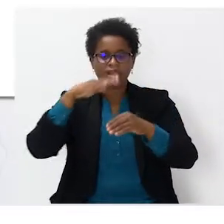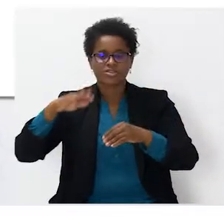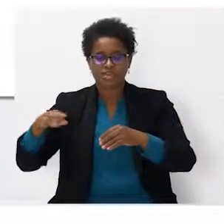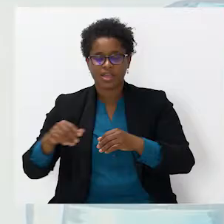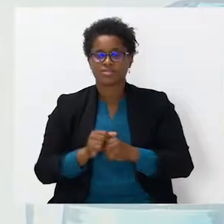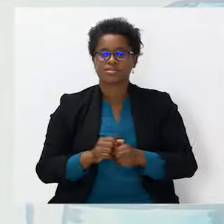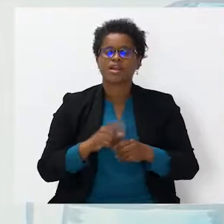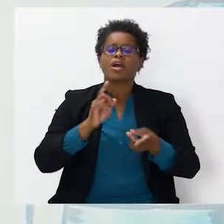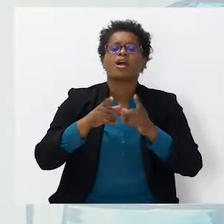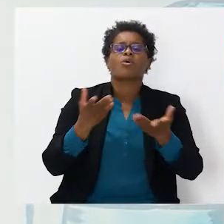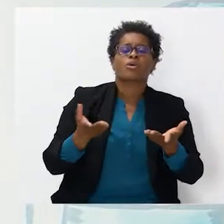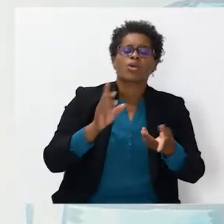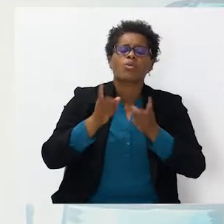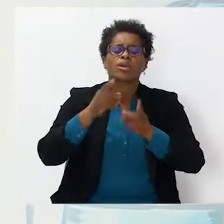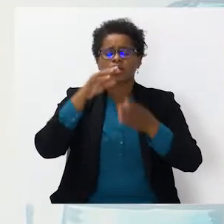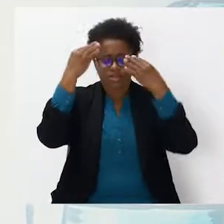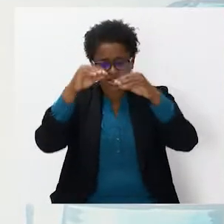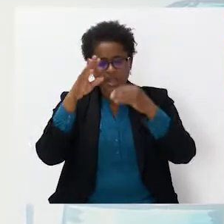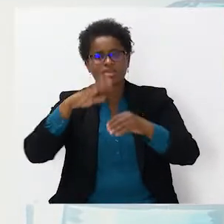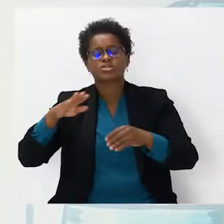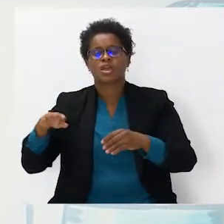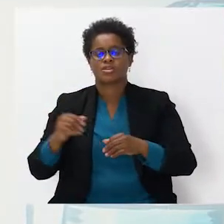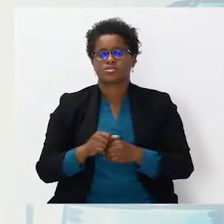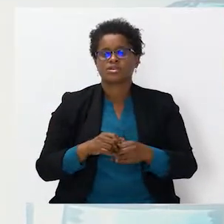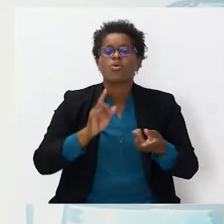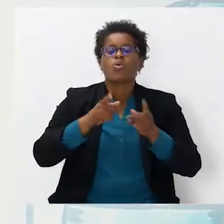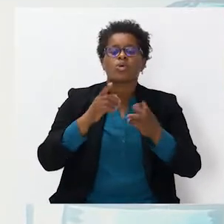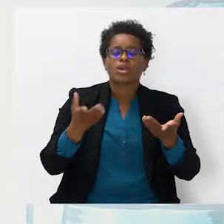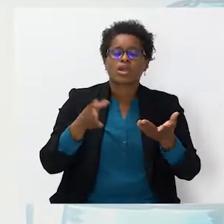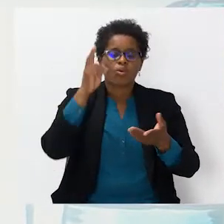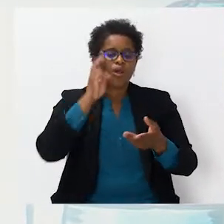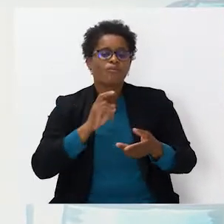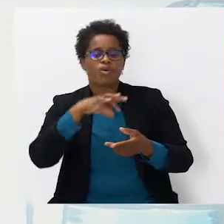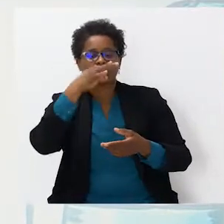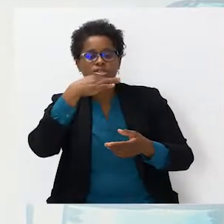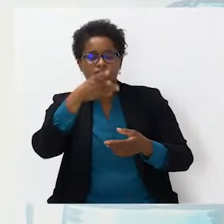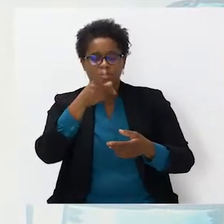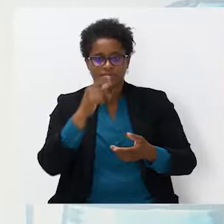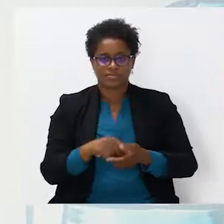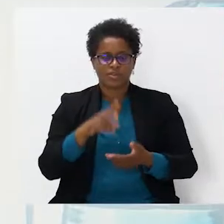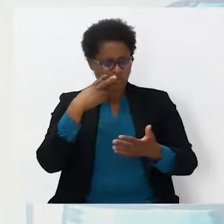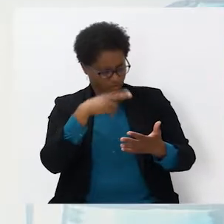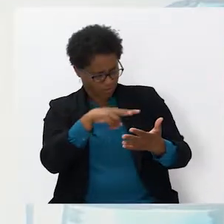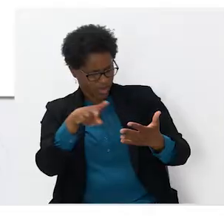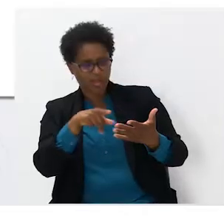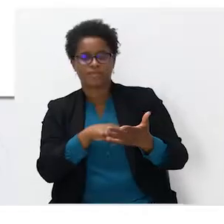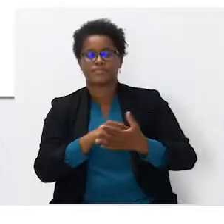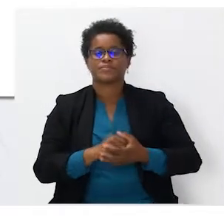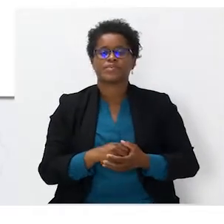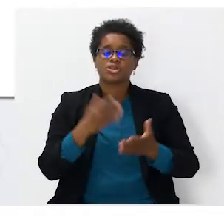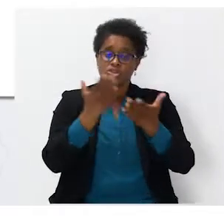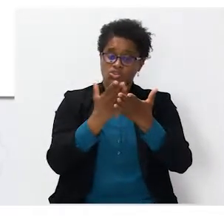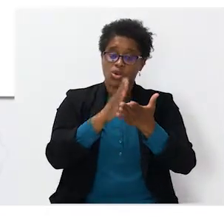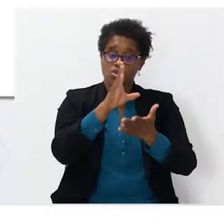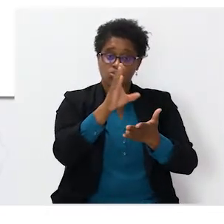crianças a... O que é que ensinavam as crianças? O que é que o avô disse? Vamos procurar. Na escola